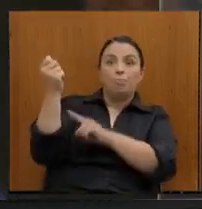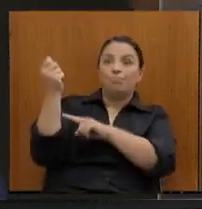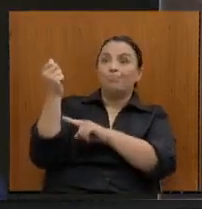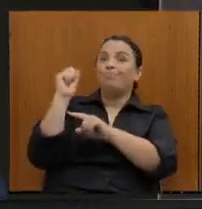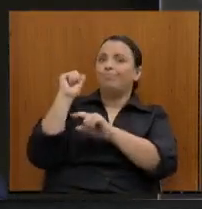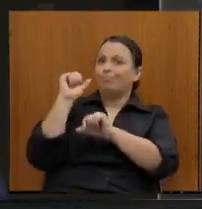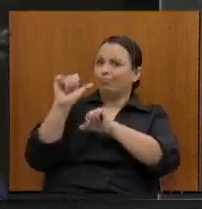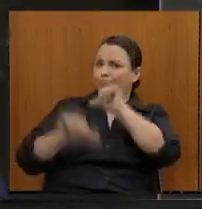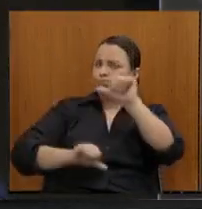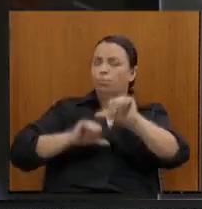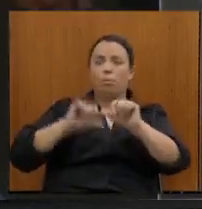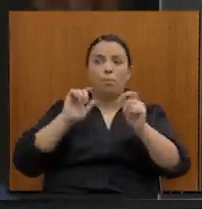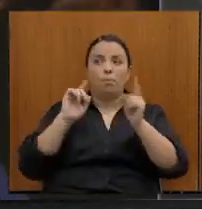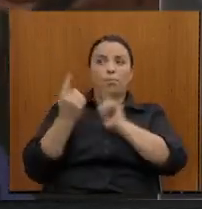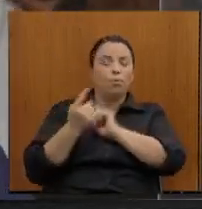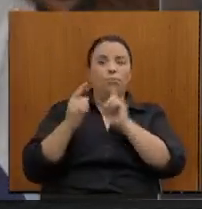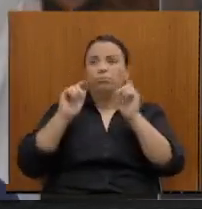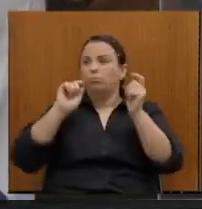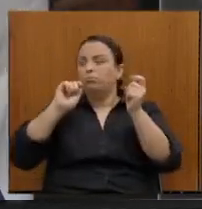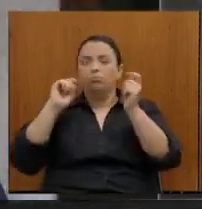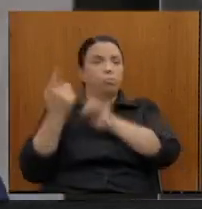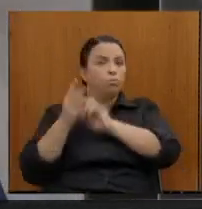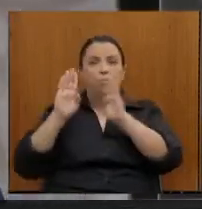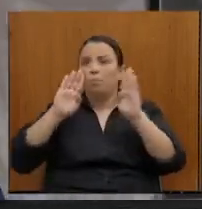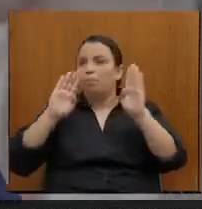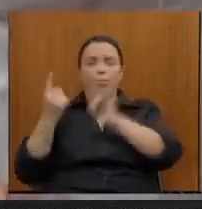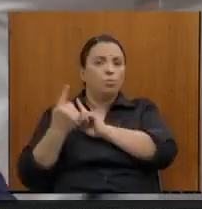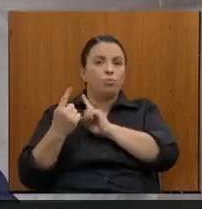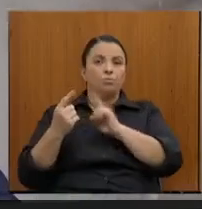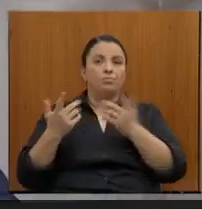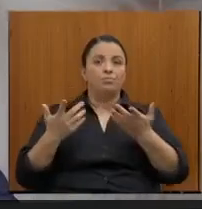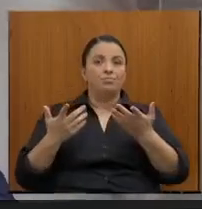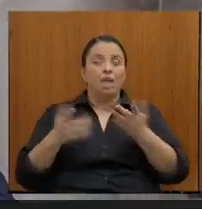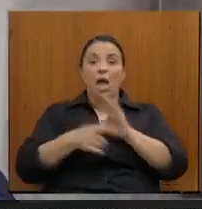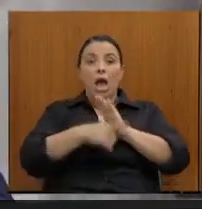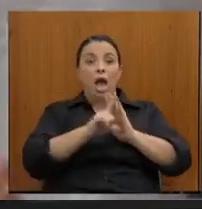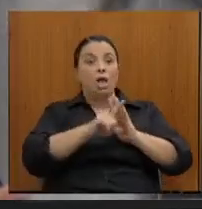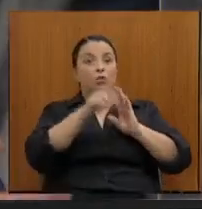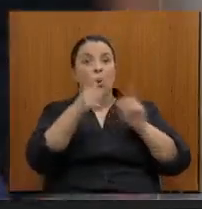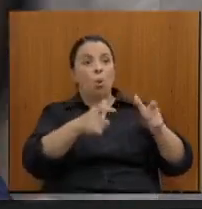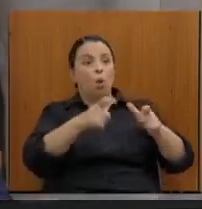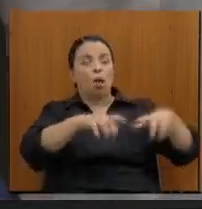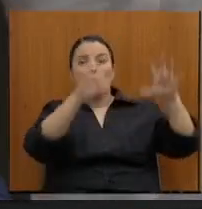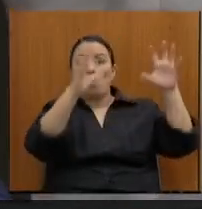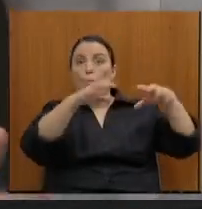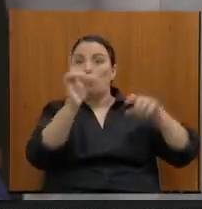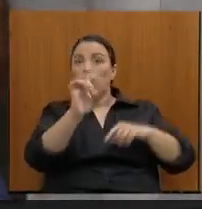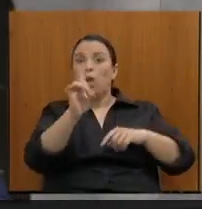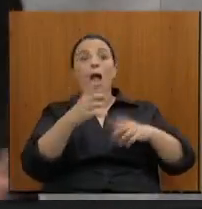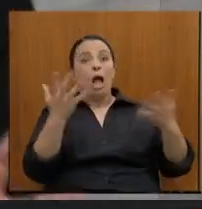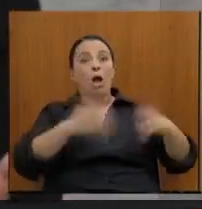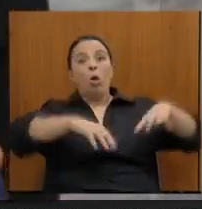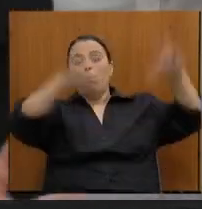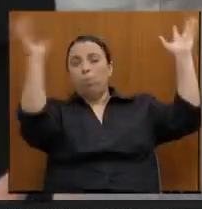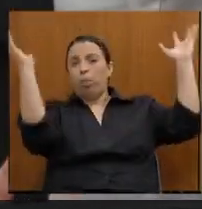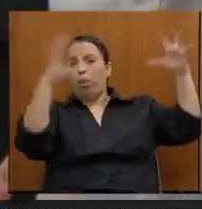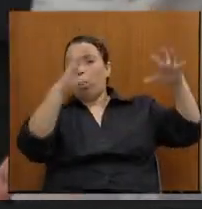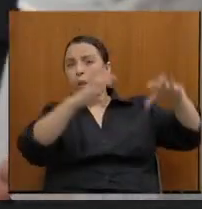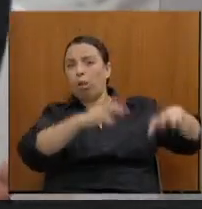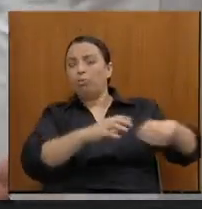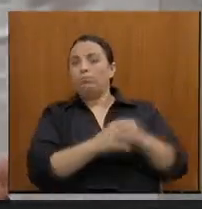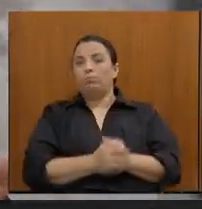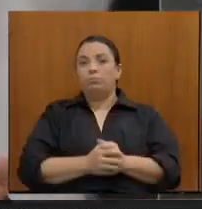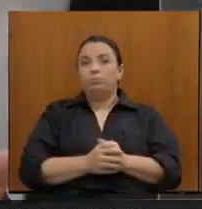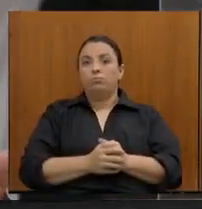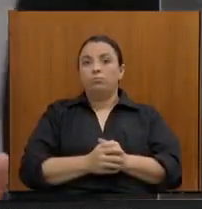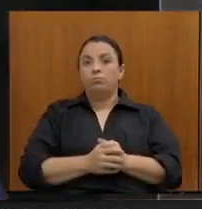chove demais lugar que você não passava de nave porque era gelo puro Hoje ele já no